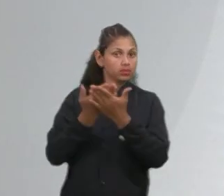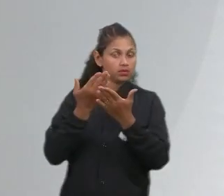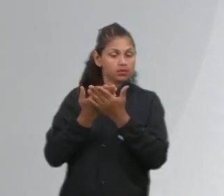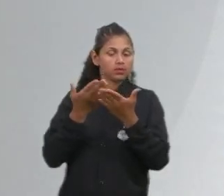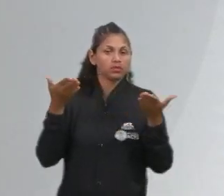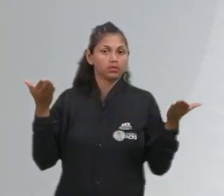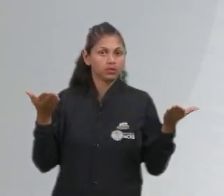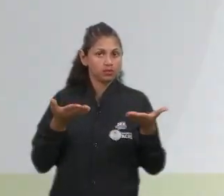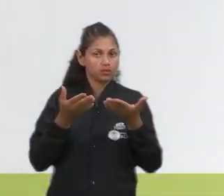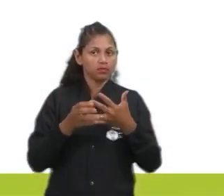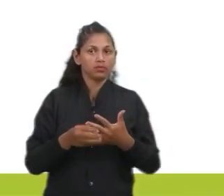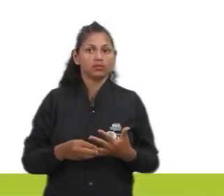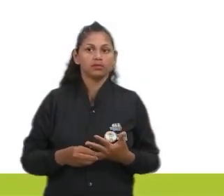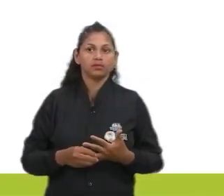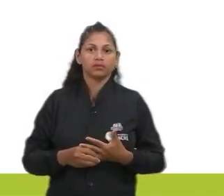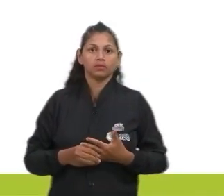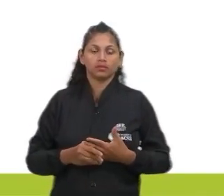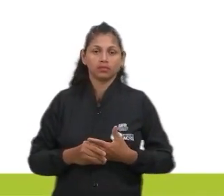de hoje.